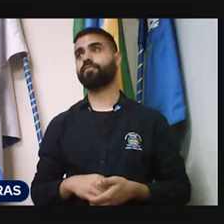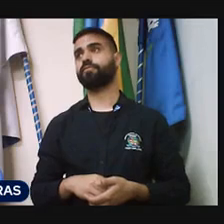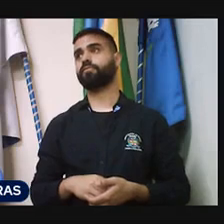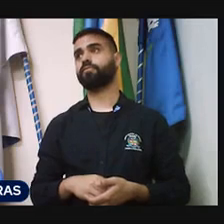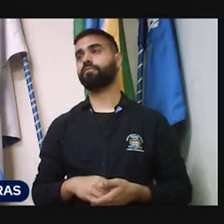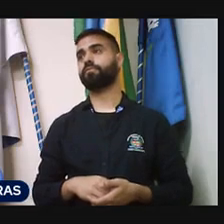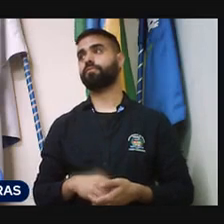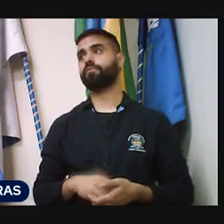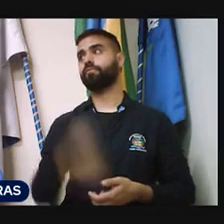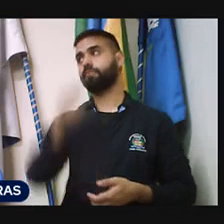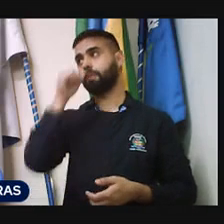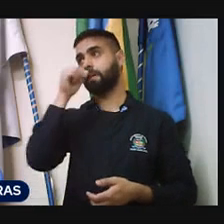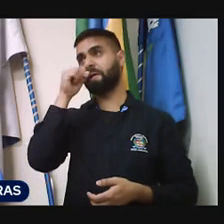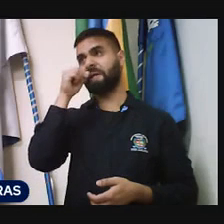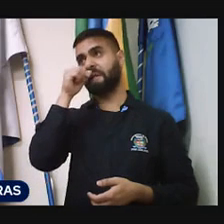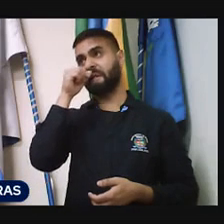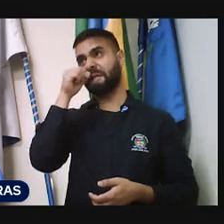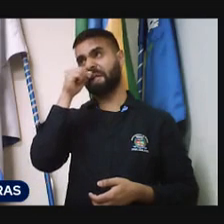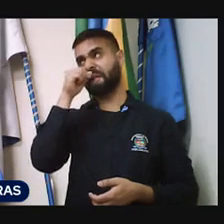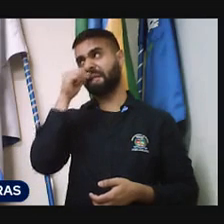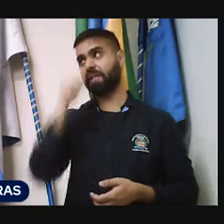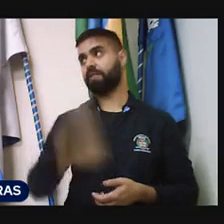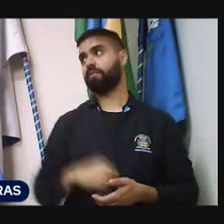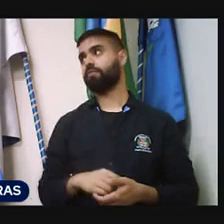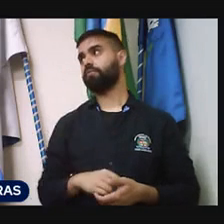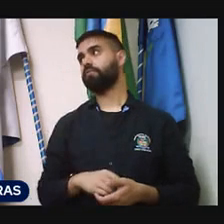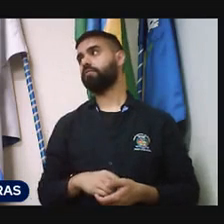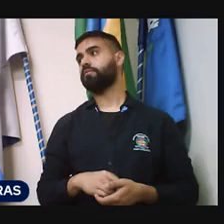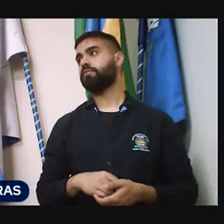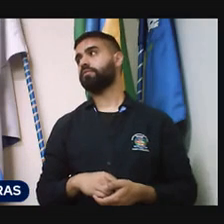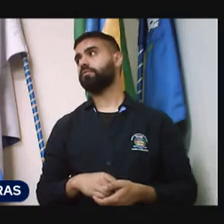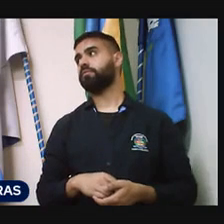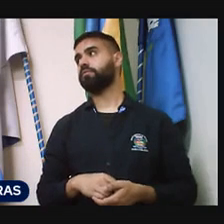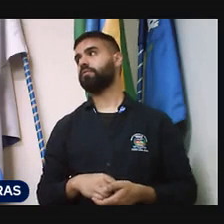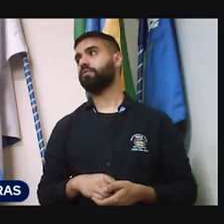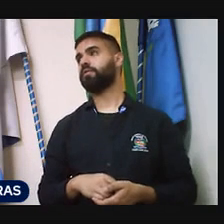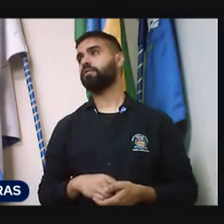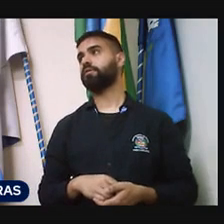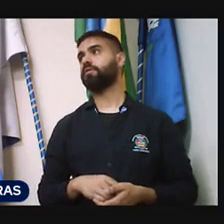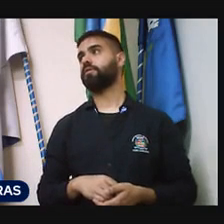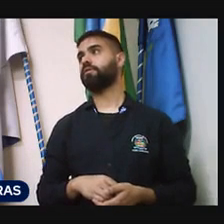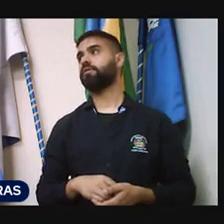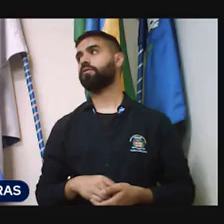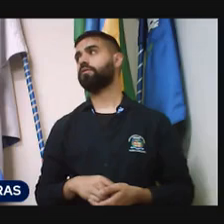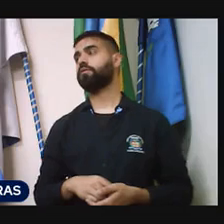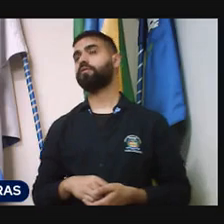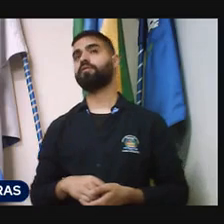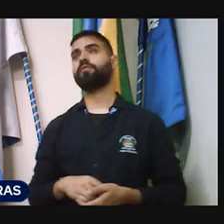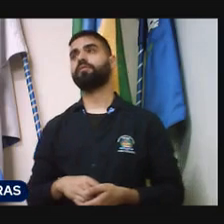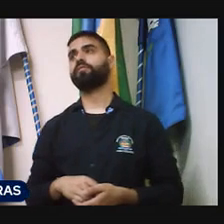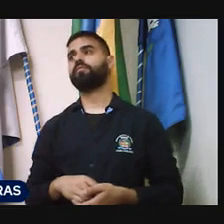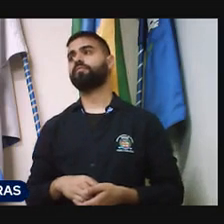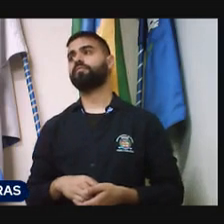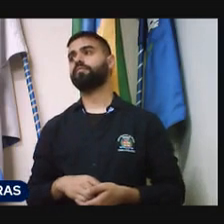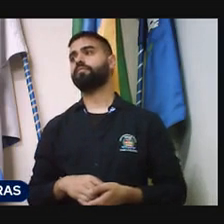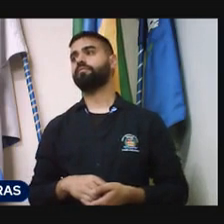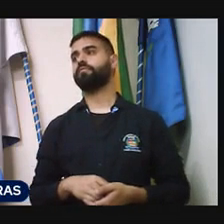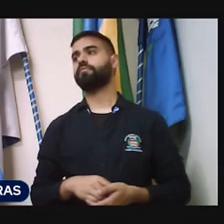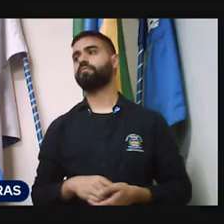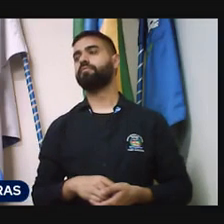discutir é por isso que eu queria falar contigo se você deixar nove anos manda um vereador aquele discutir passa o regime de votação